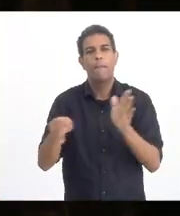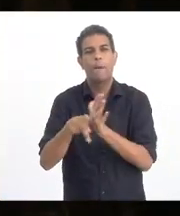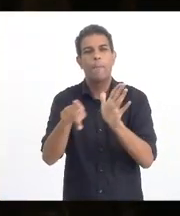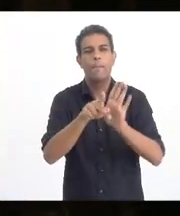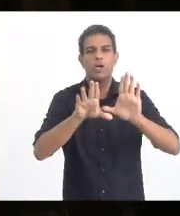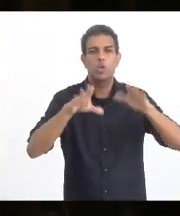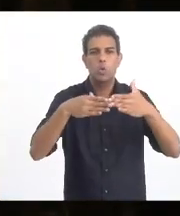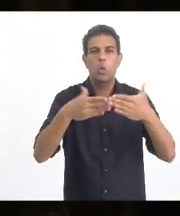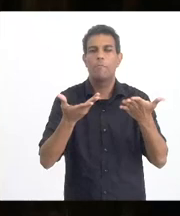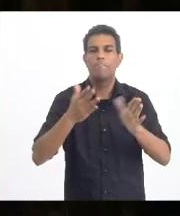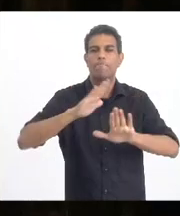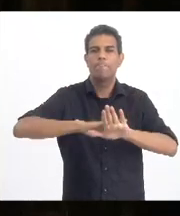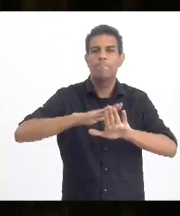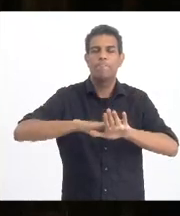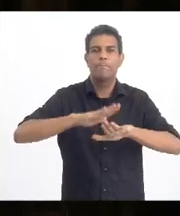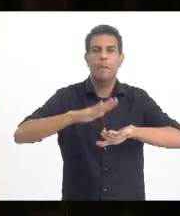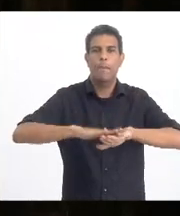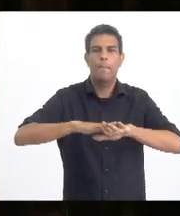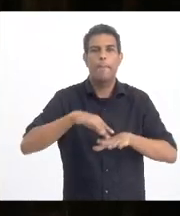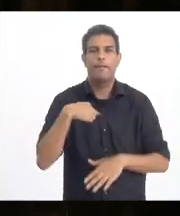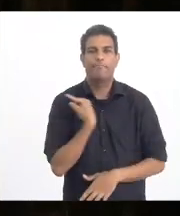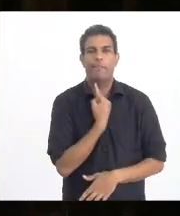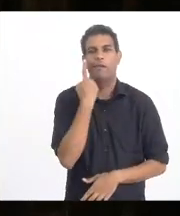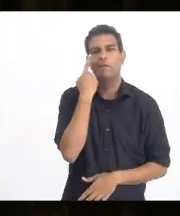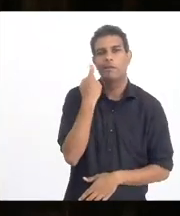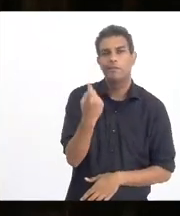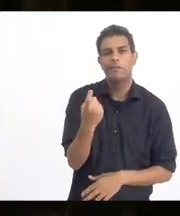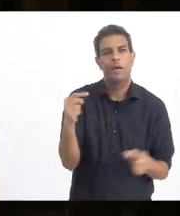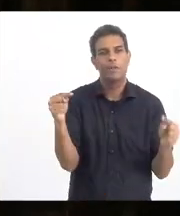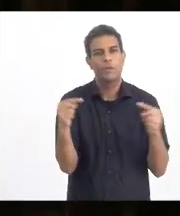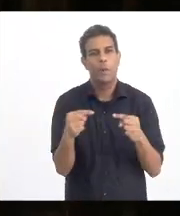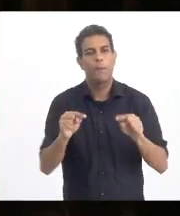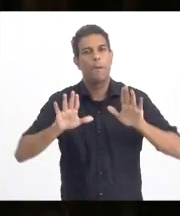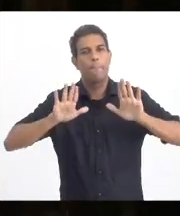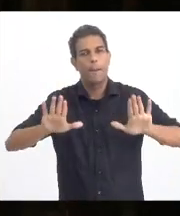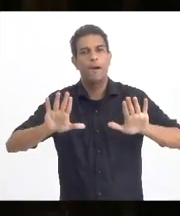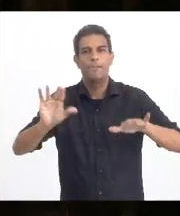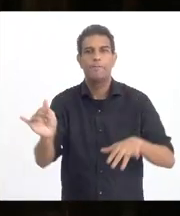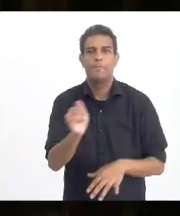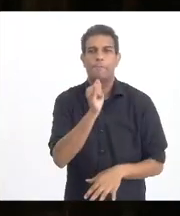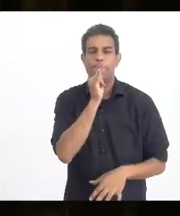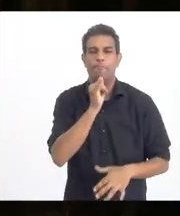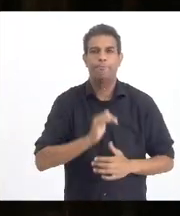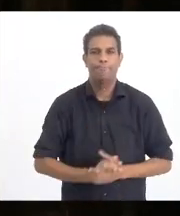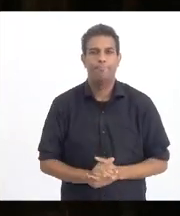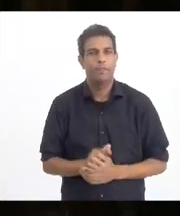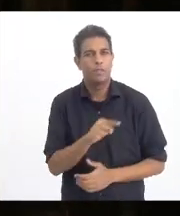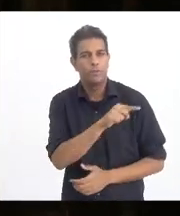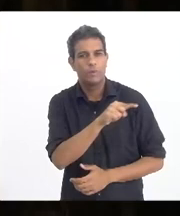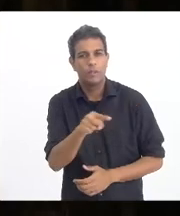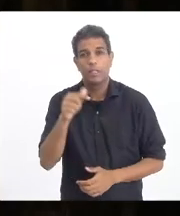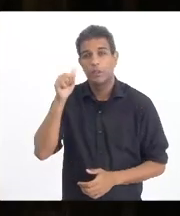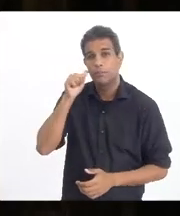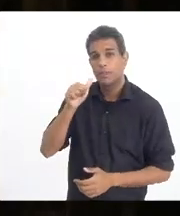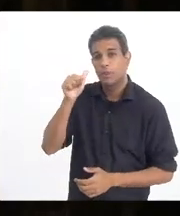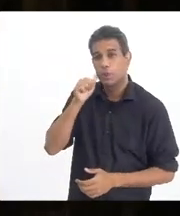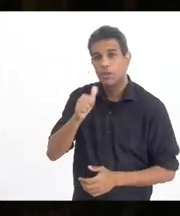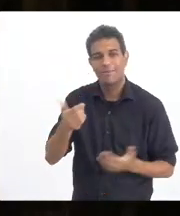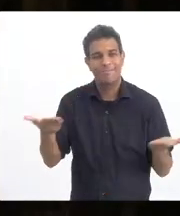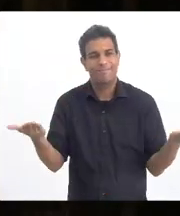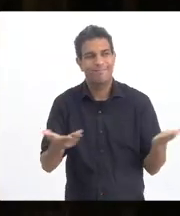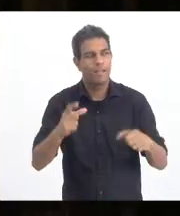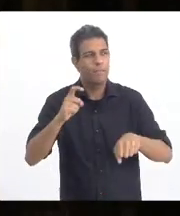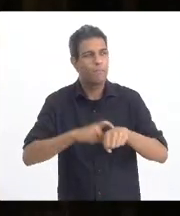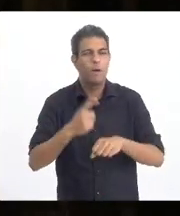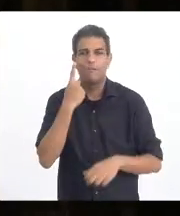são consequências de uma matemática, que a gente entende. Mas, por exemplo, na questão das pensionistas, a qual é a matéria